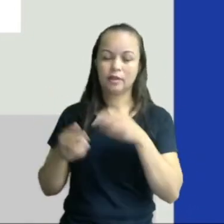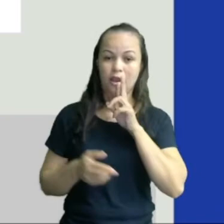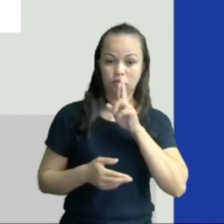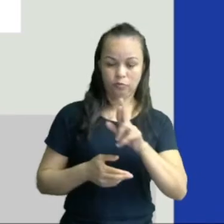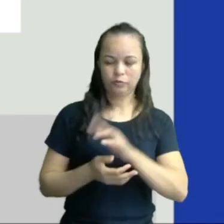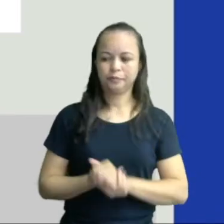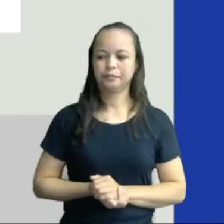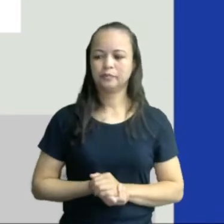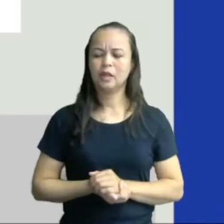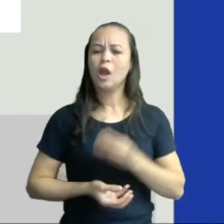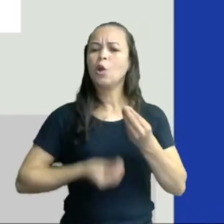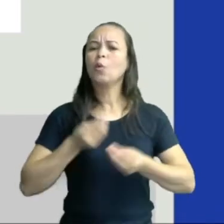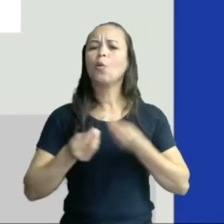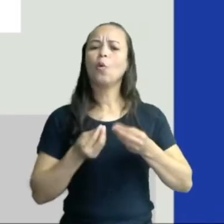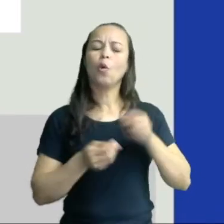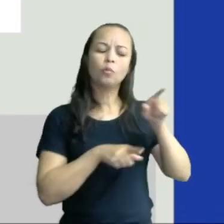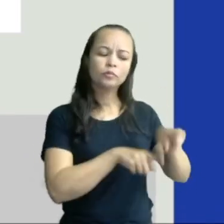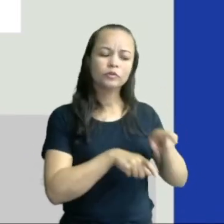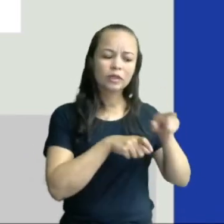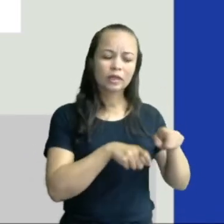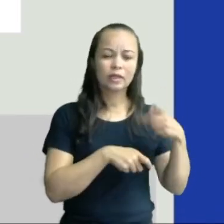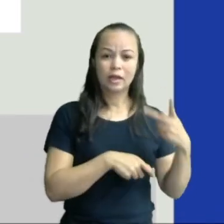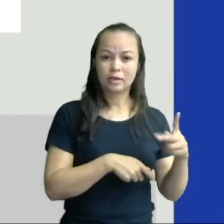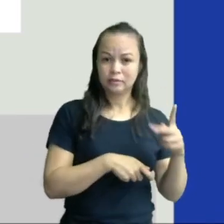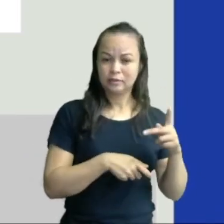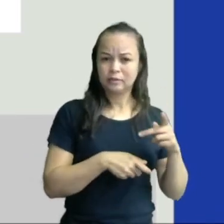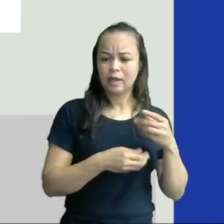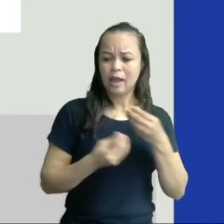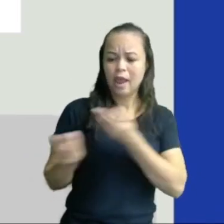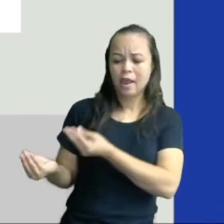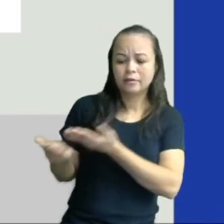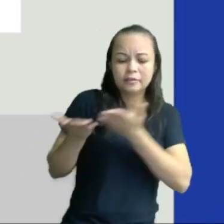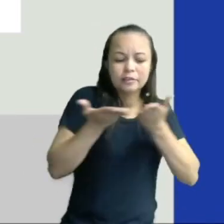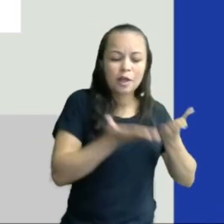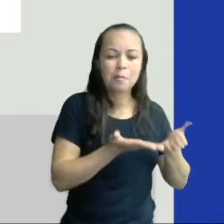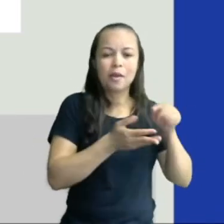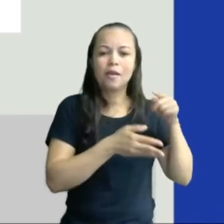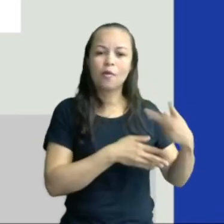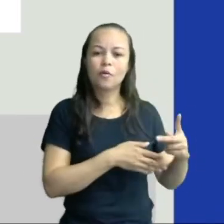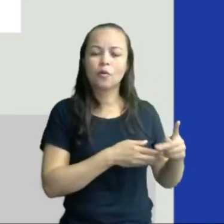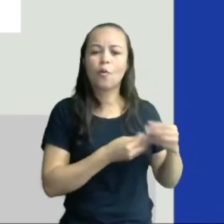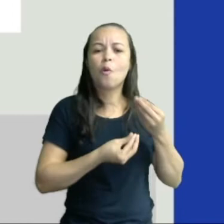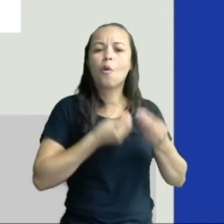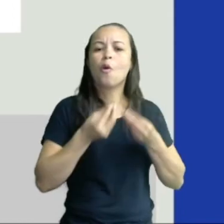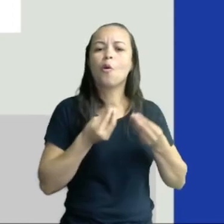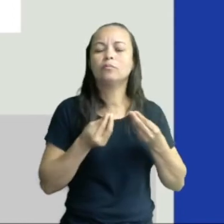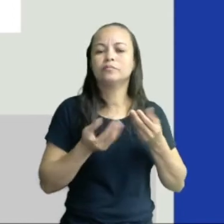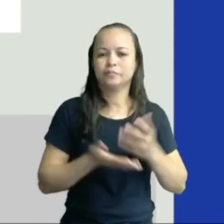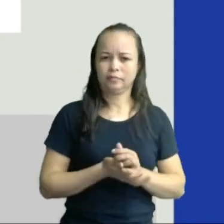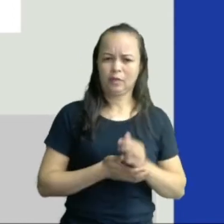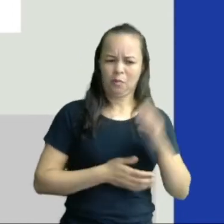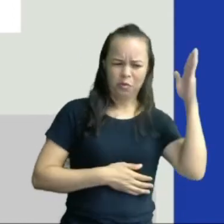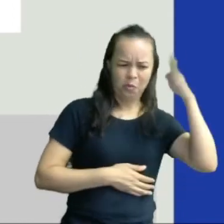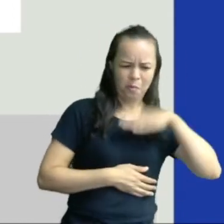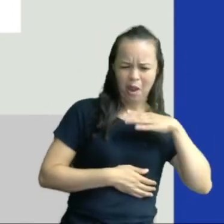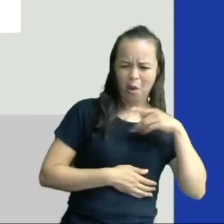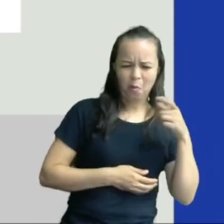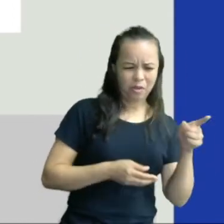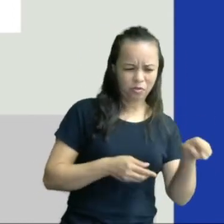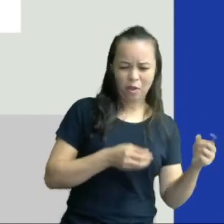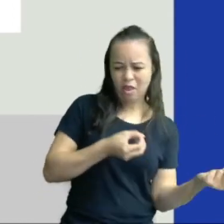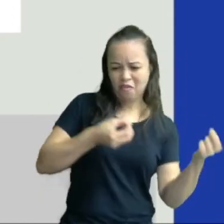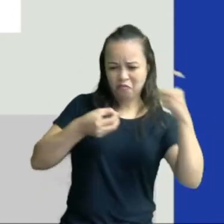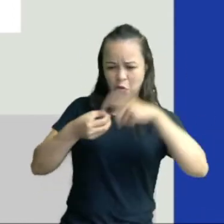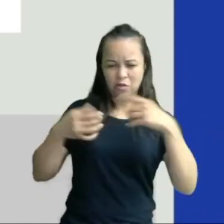campo recebeu seu primo? Quando o rato da cidade chegou lá, como foi que ele foi recebido pelo rato do campo? Muito mal. Mandou ele retornar para